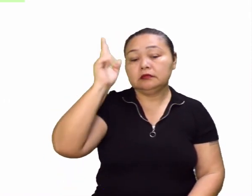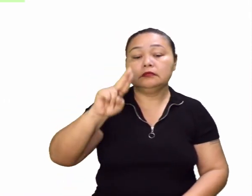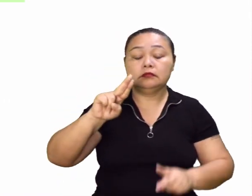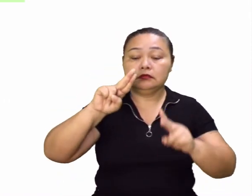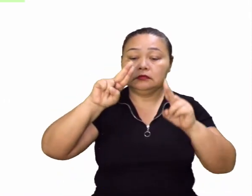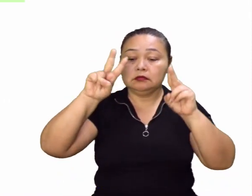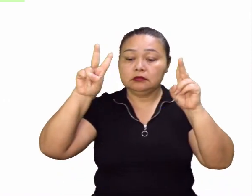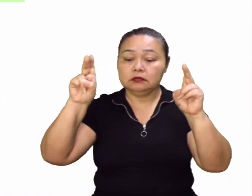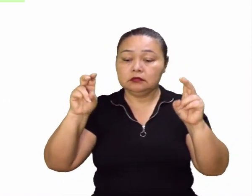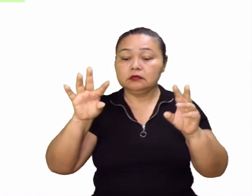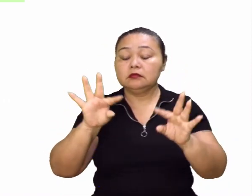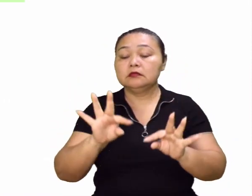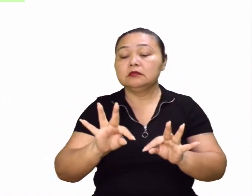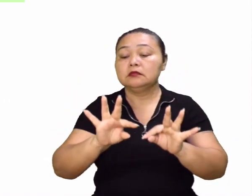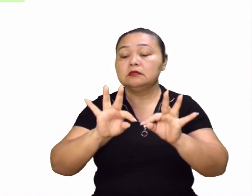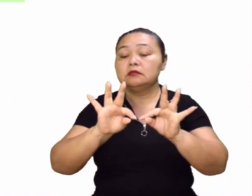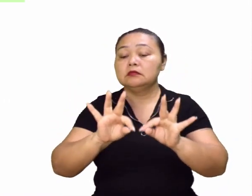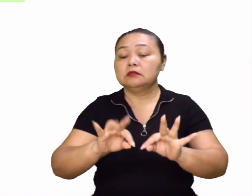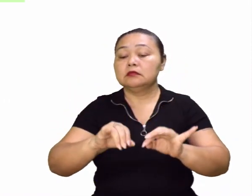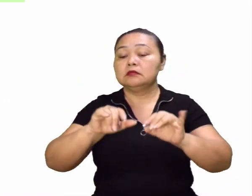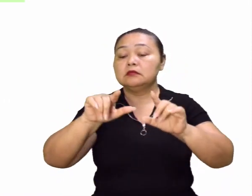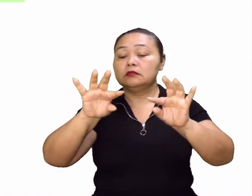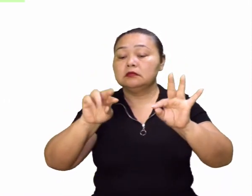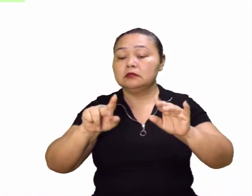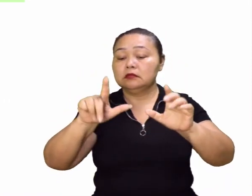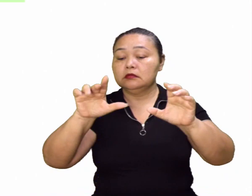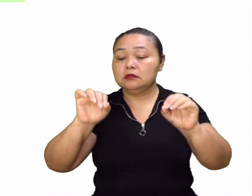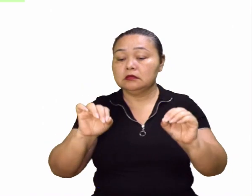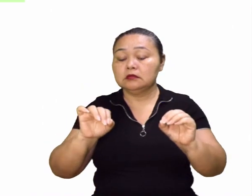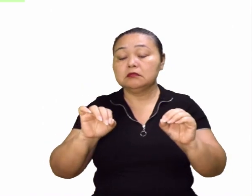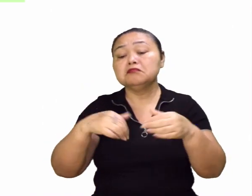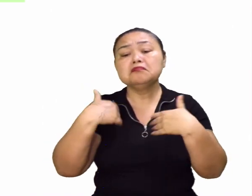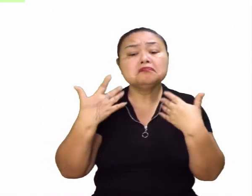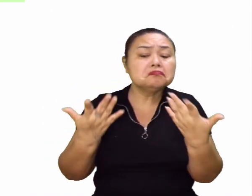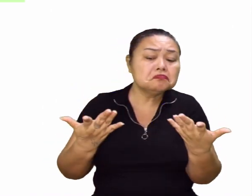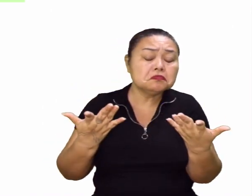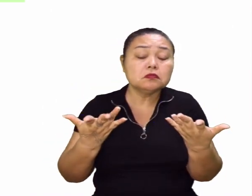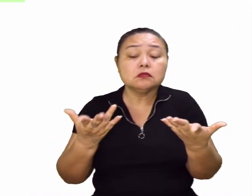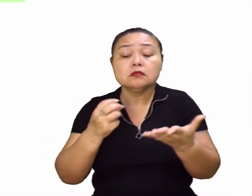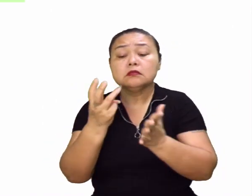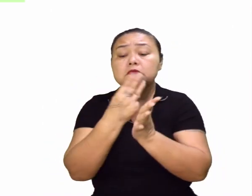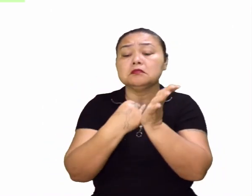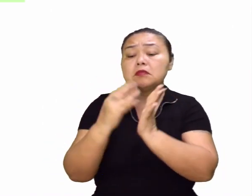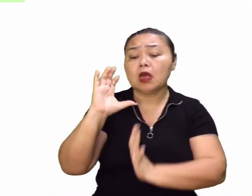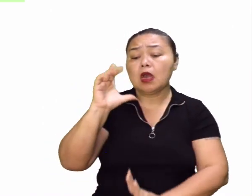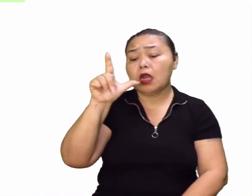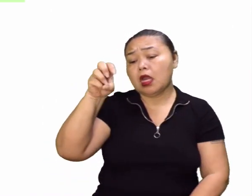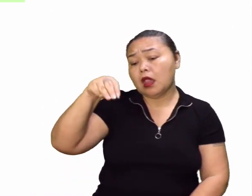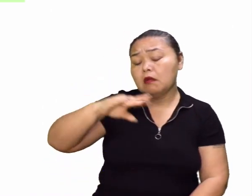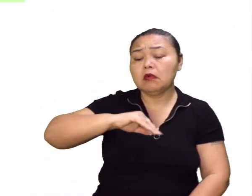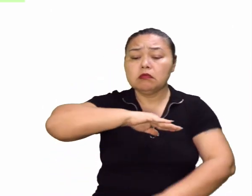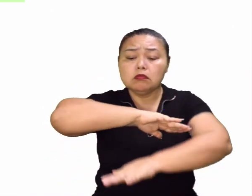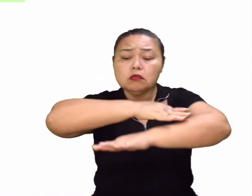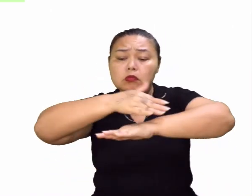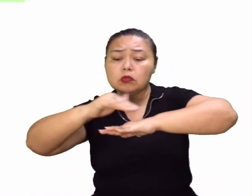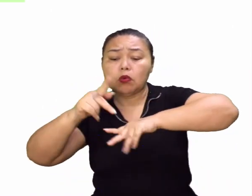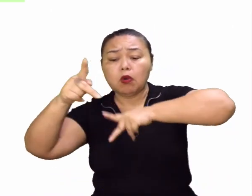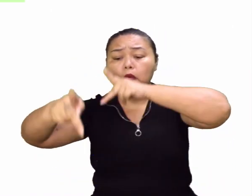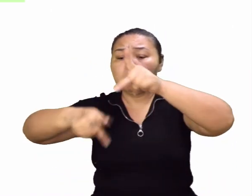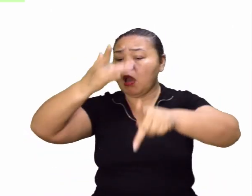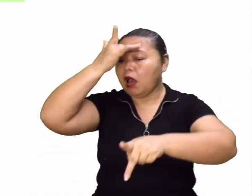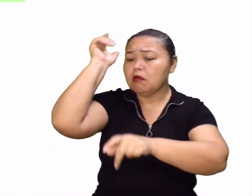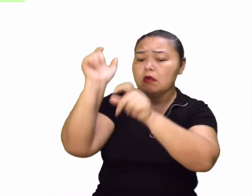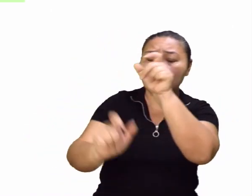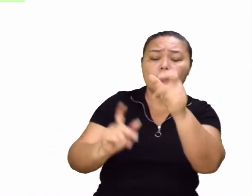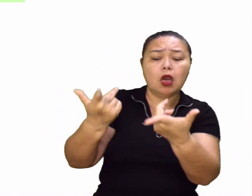título do mapa. Exato. Não é isso? É um título. Que título? É um mapa de clima, de vegetação? População?